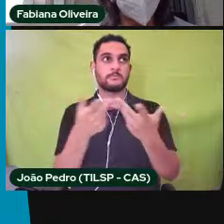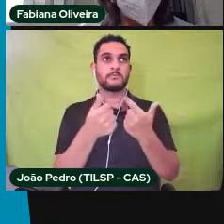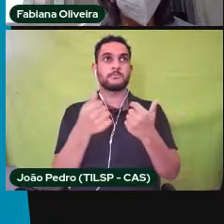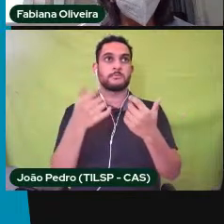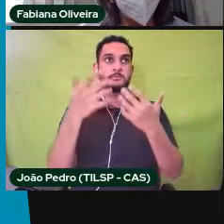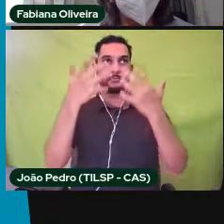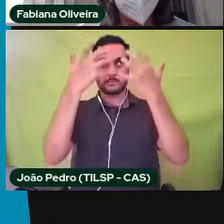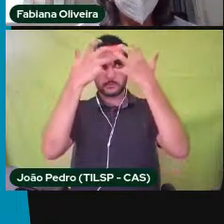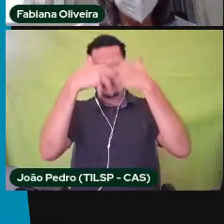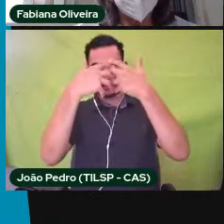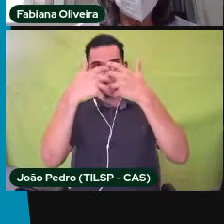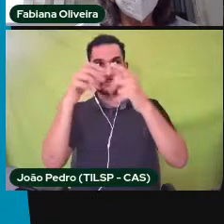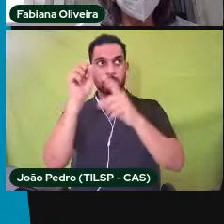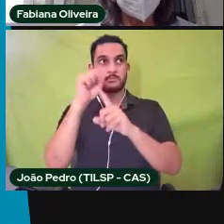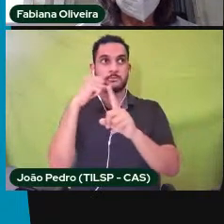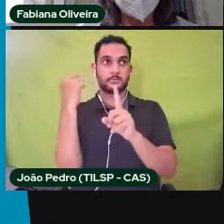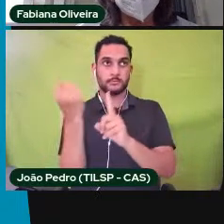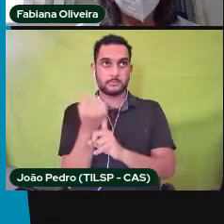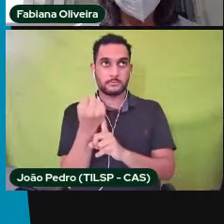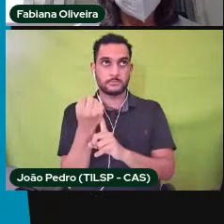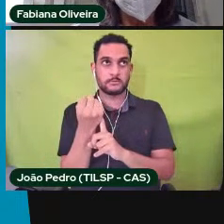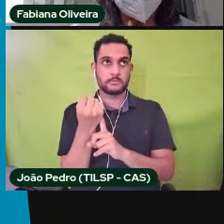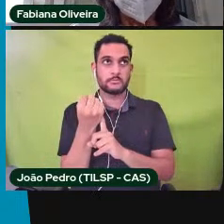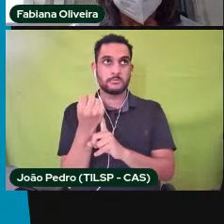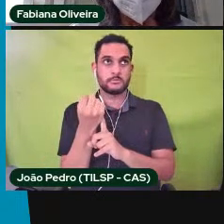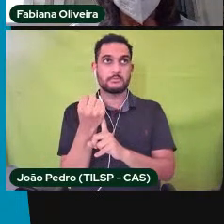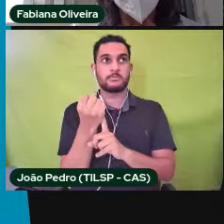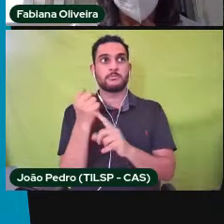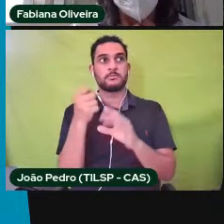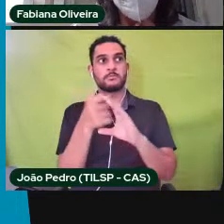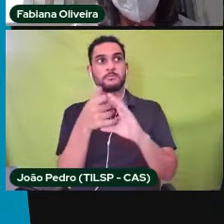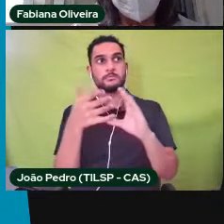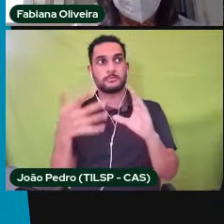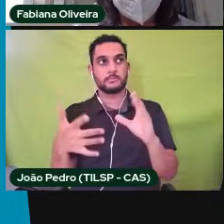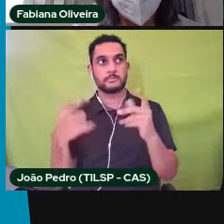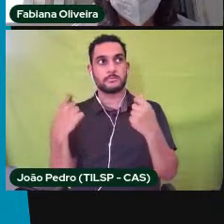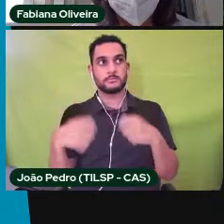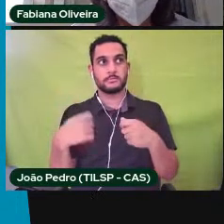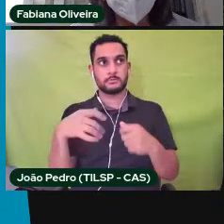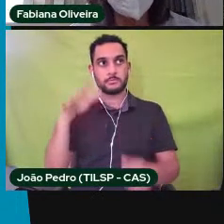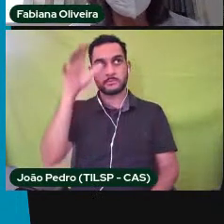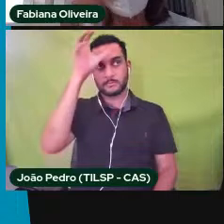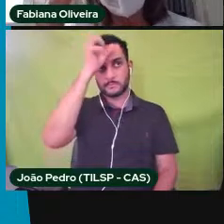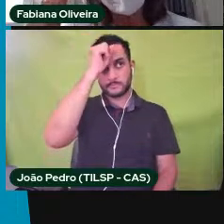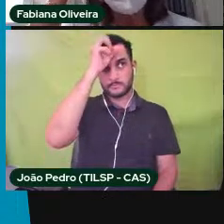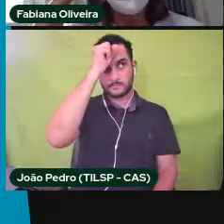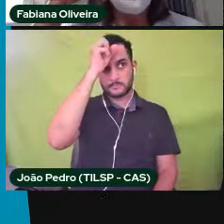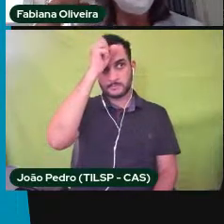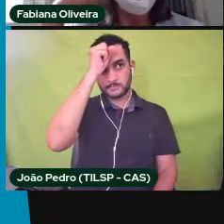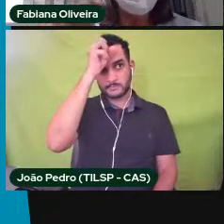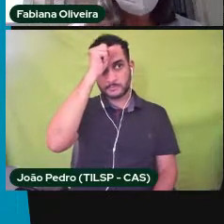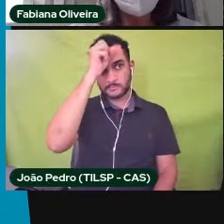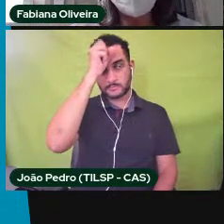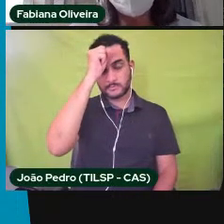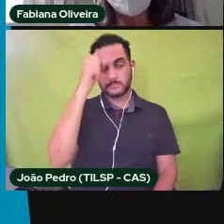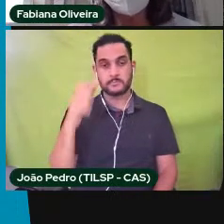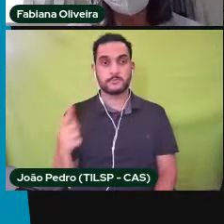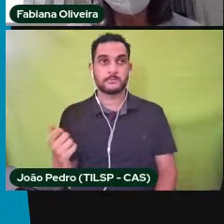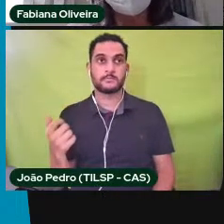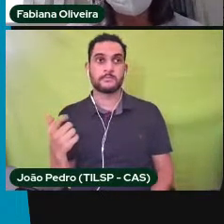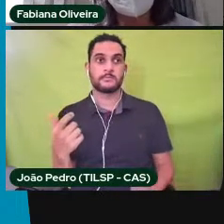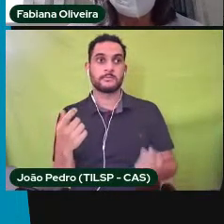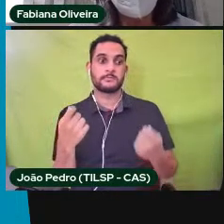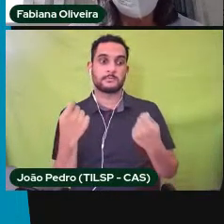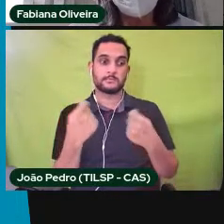e sociais, segundo as características, interesse e necessidade de aprendizagem. Não